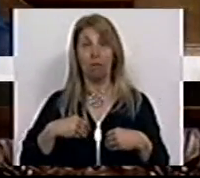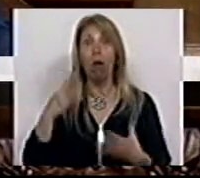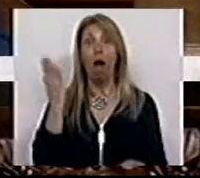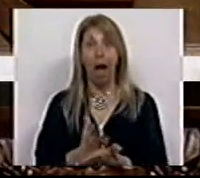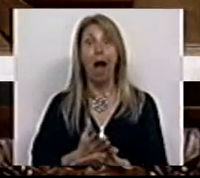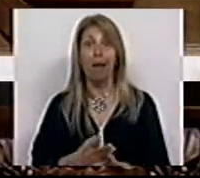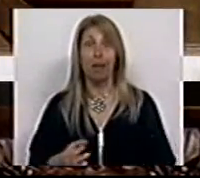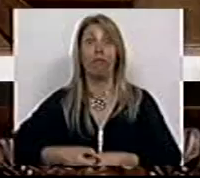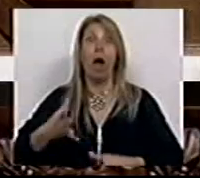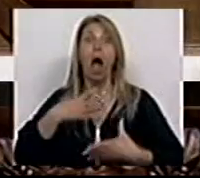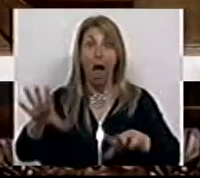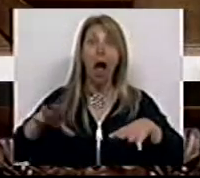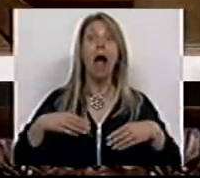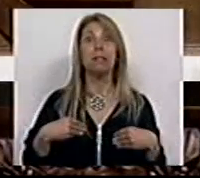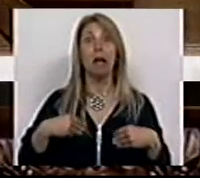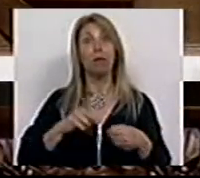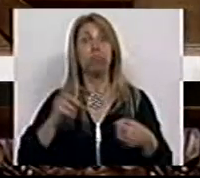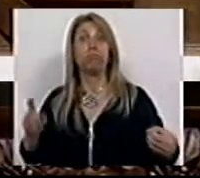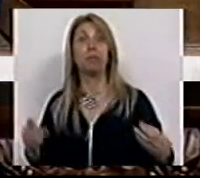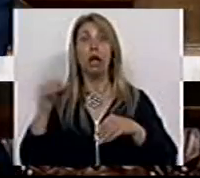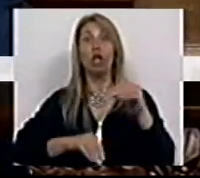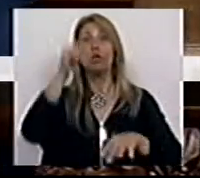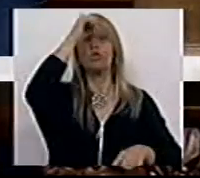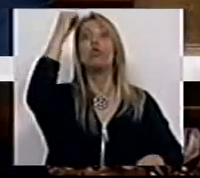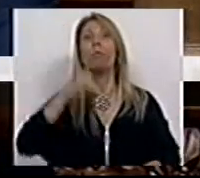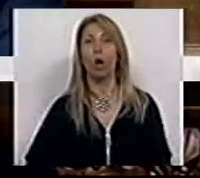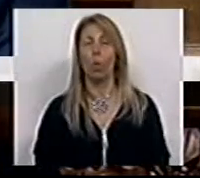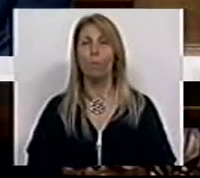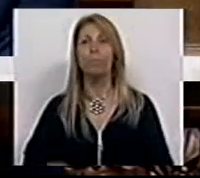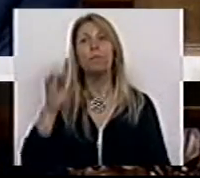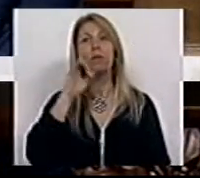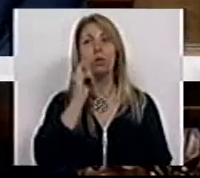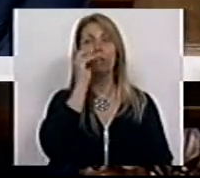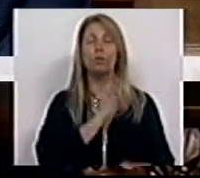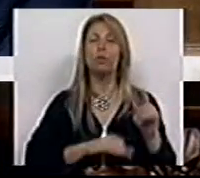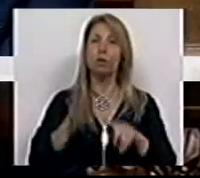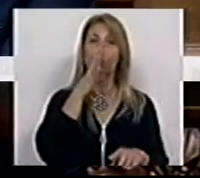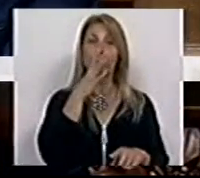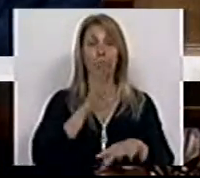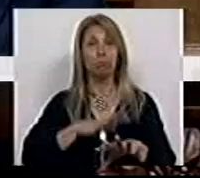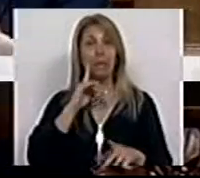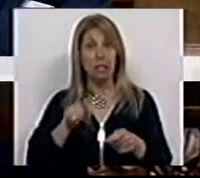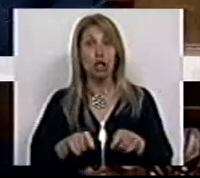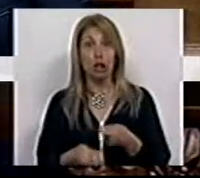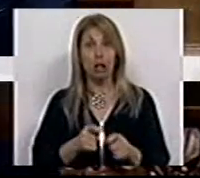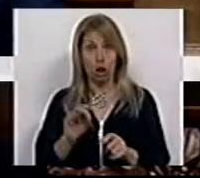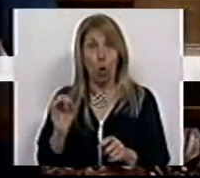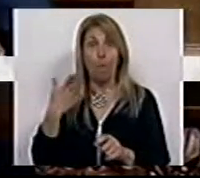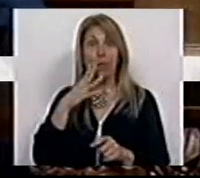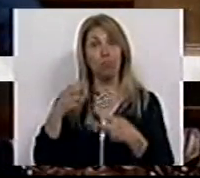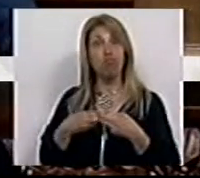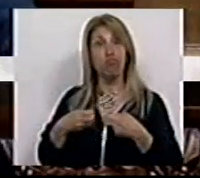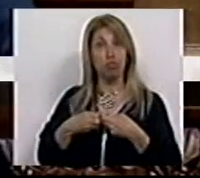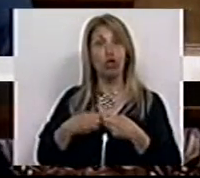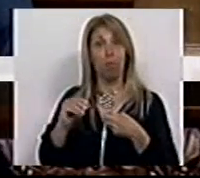domingo. Senhoras e senhores deputados, depois da chantagem inicial de Bruxelas, FMI